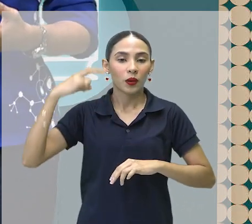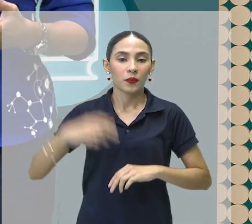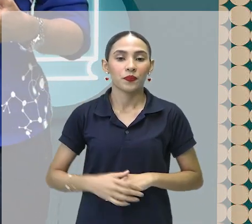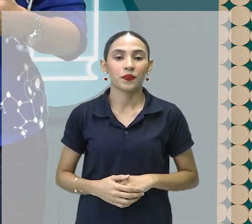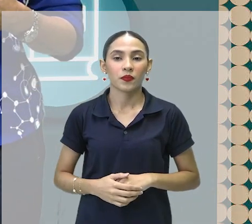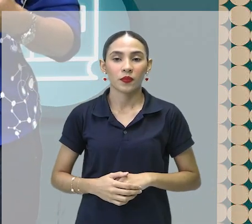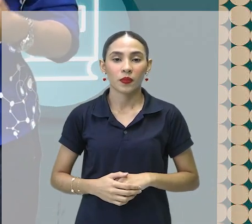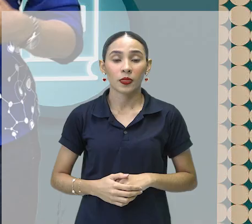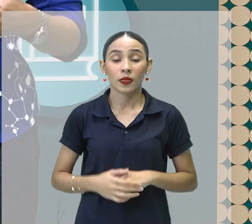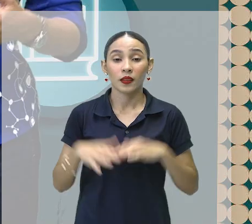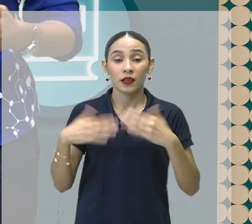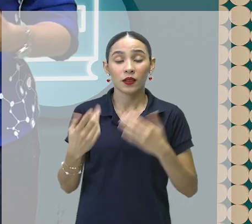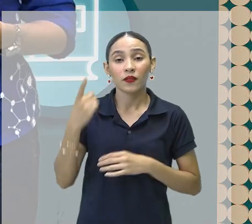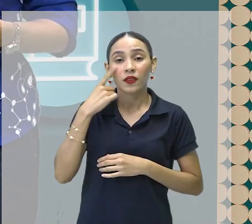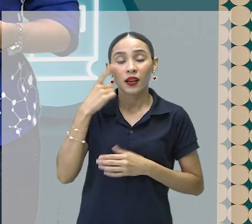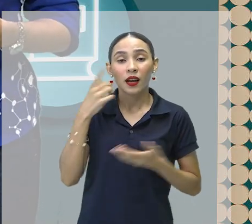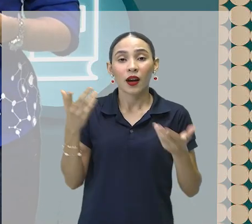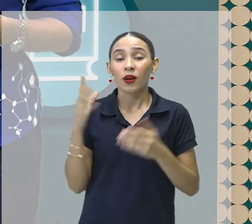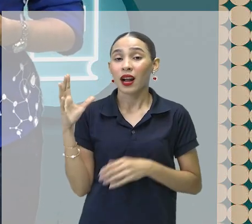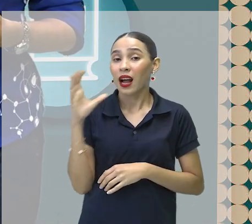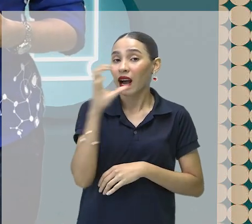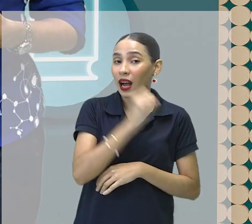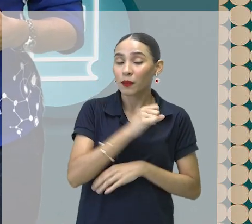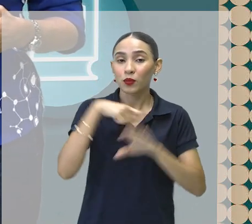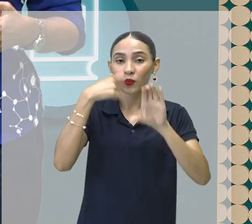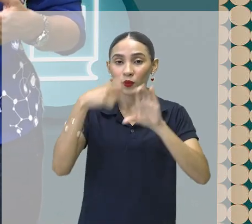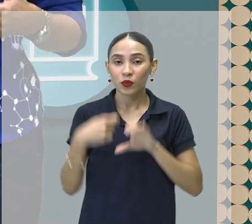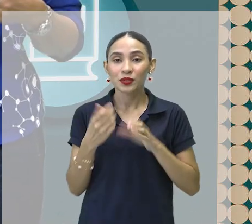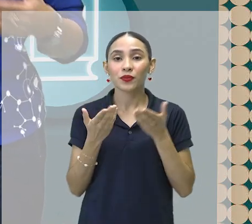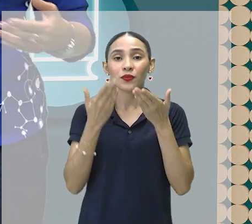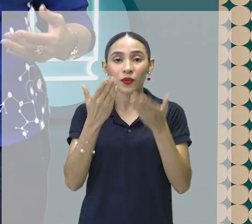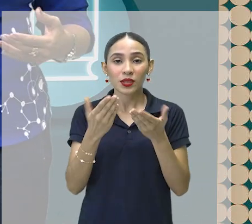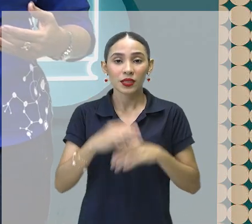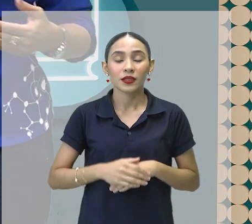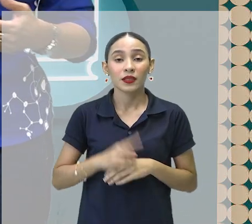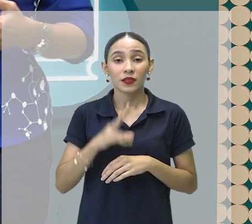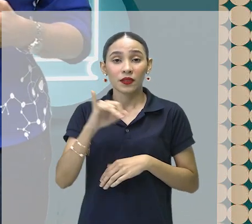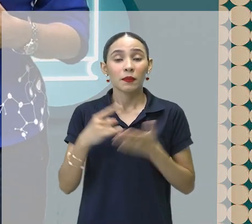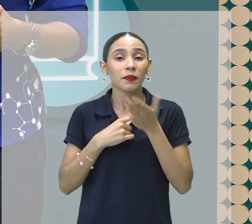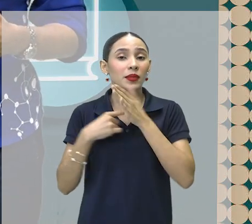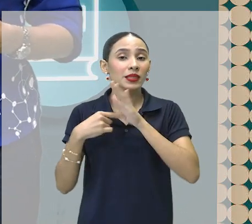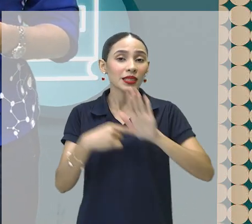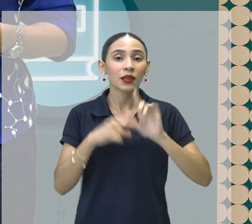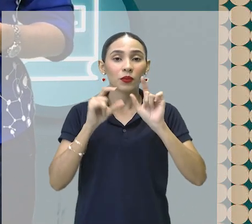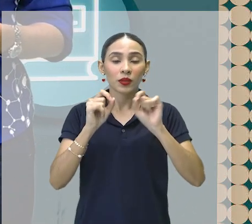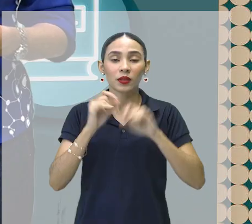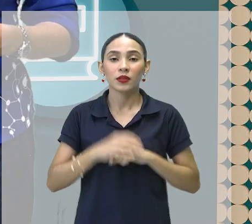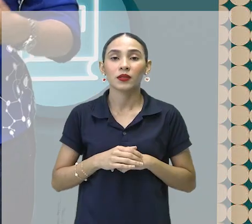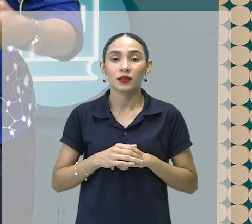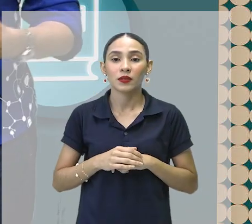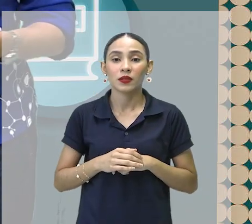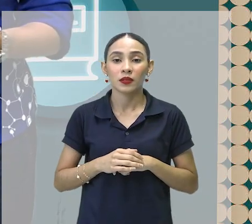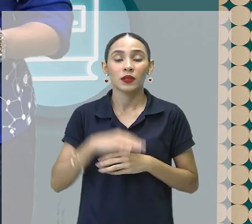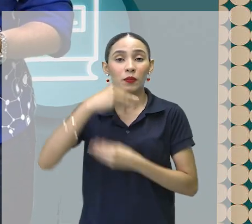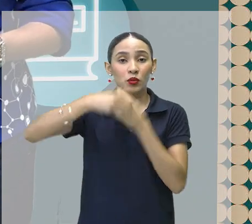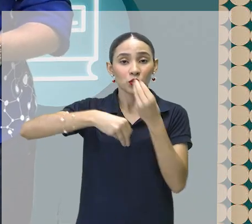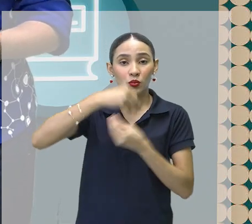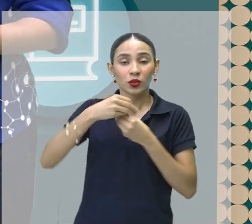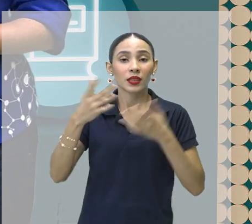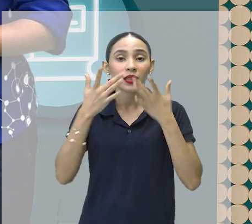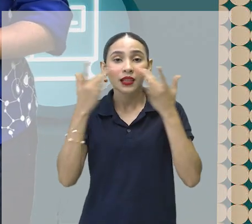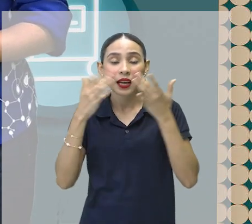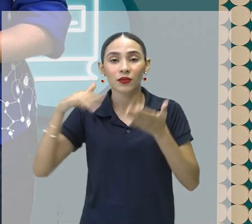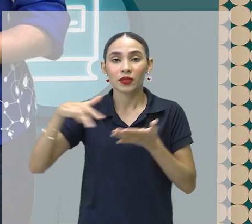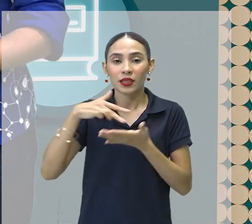cultural. Vamos mostrar agora rapidamente um vídeo para você que vai mostrar esse hibridismo aí de teatro